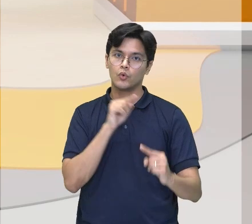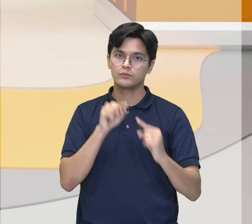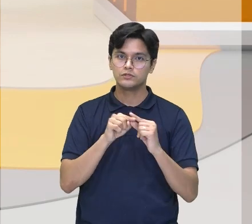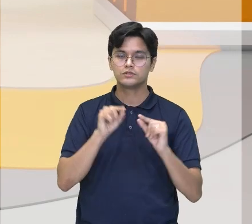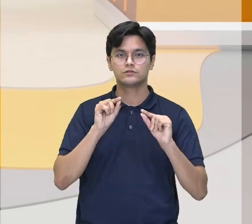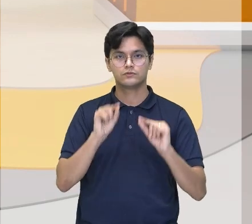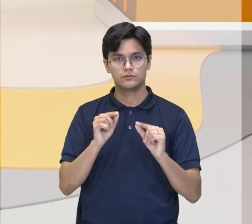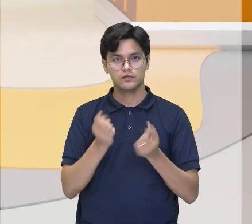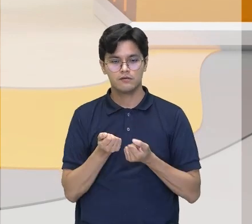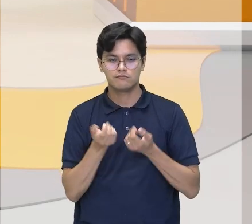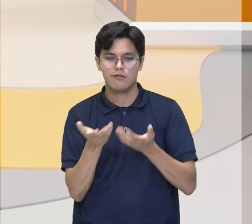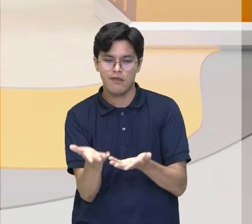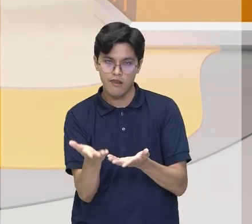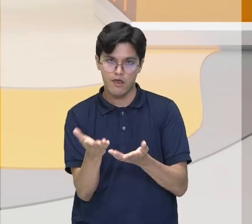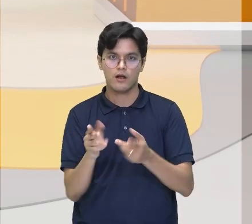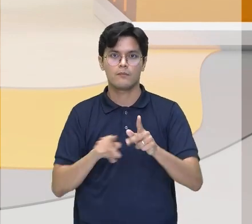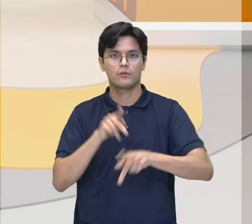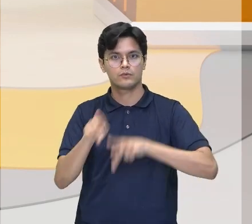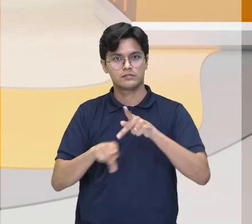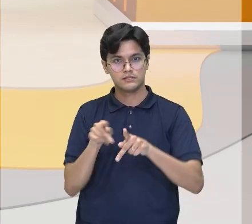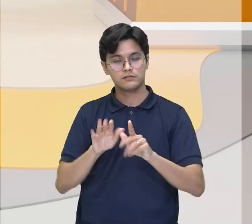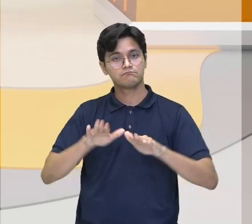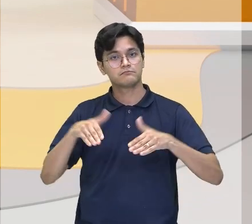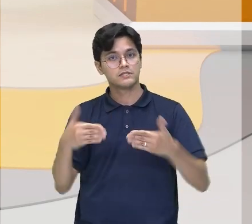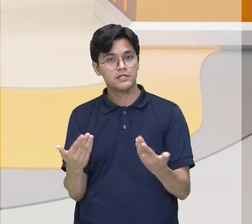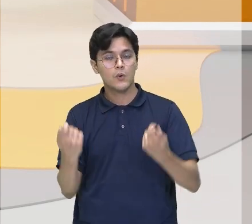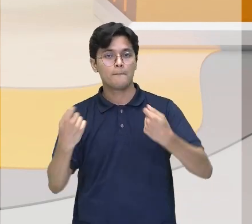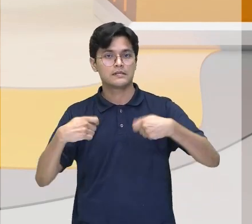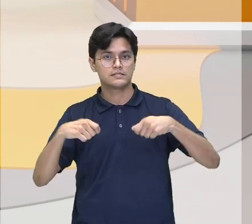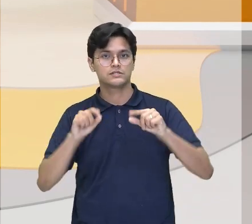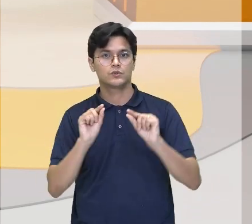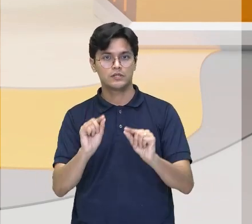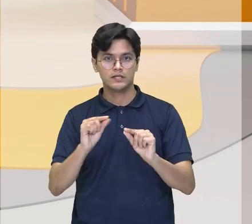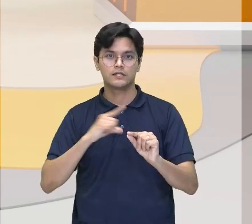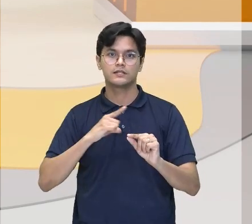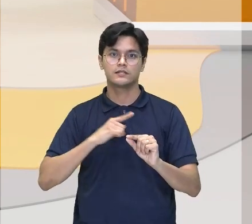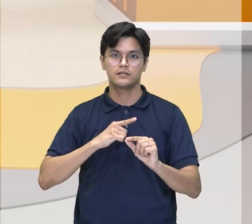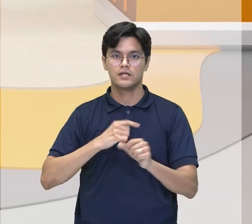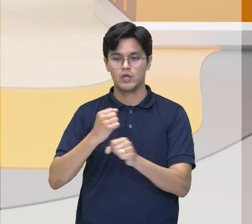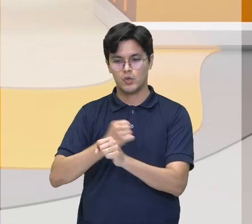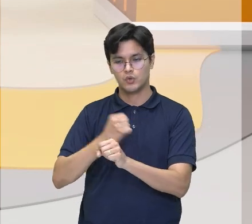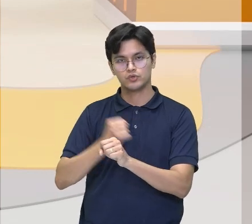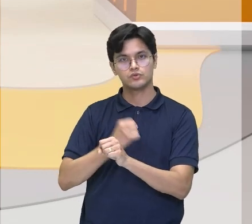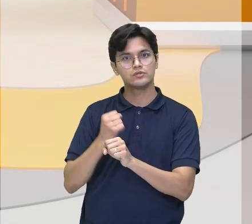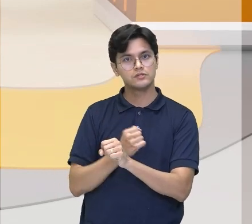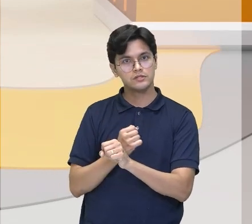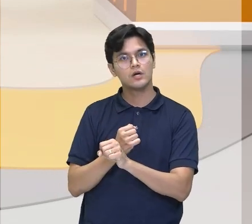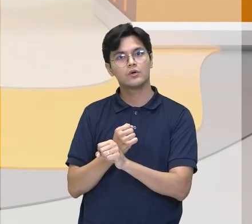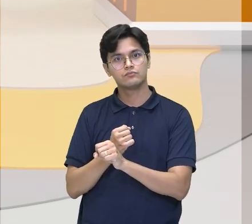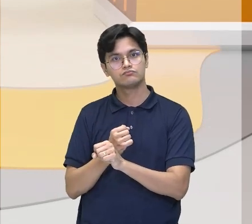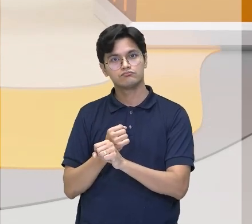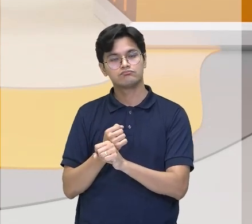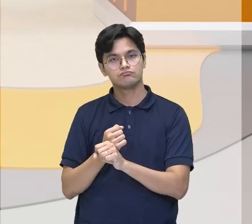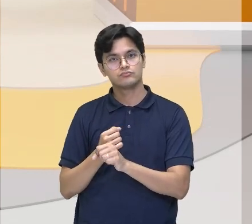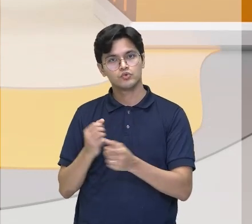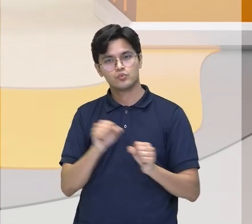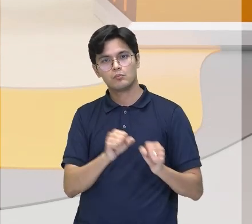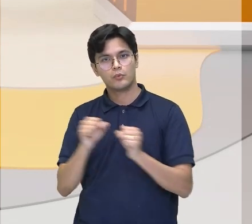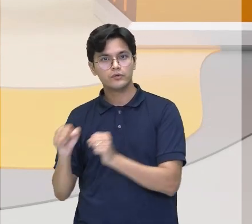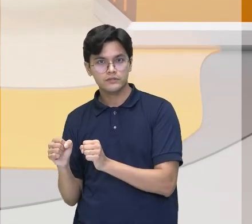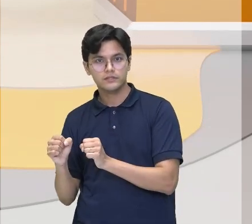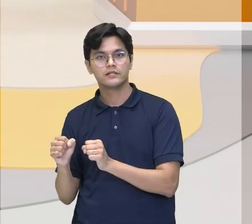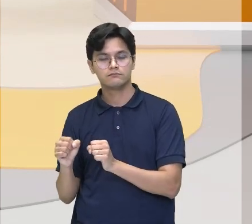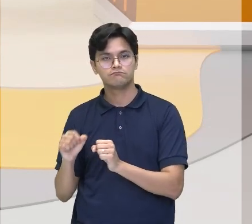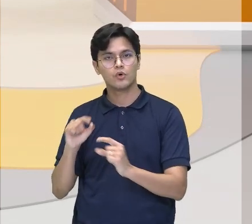de toda a população. E para isso era necessário ter a construção de um Estado, a construção de um poder para que